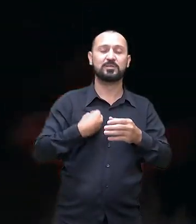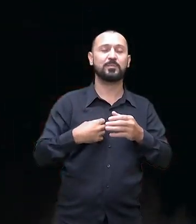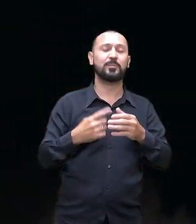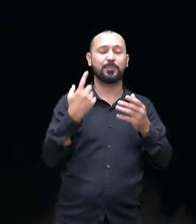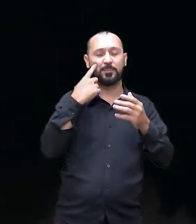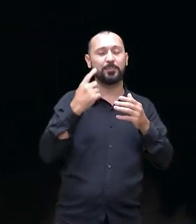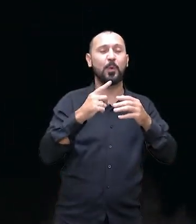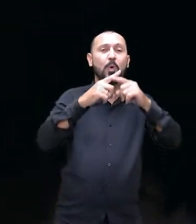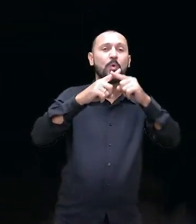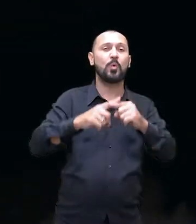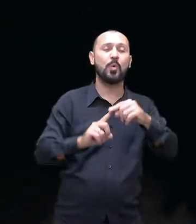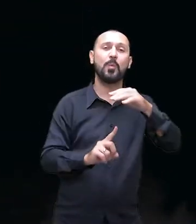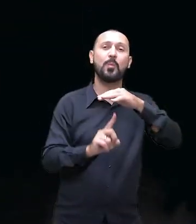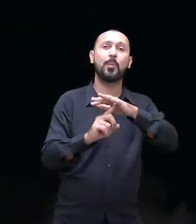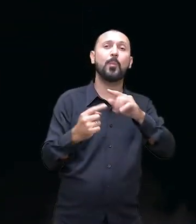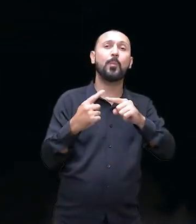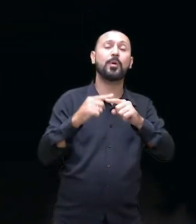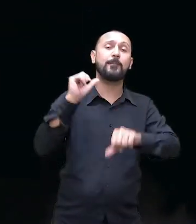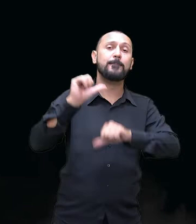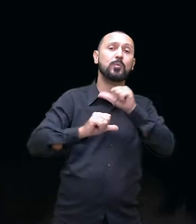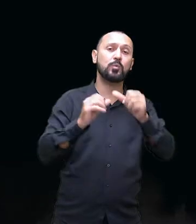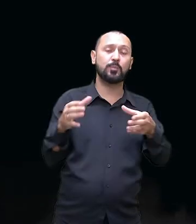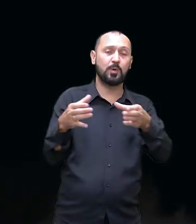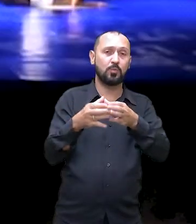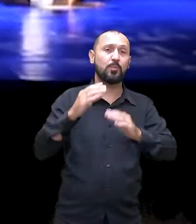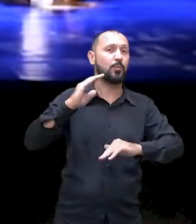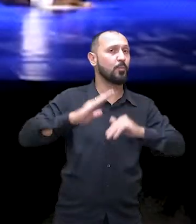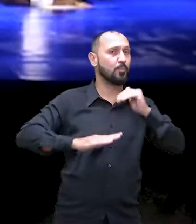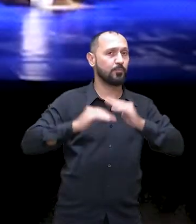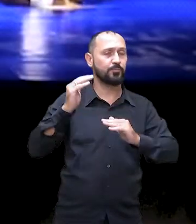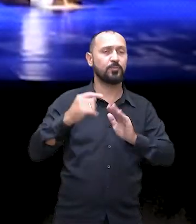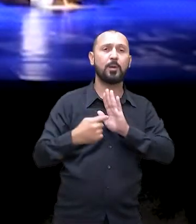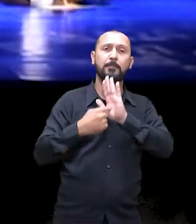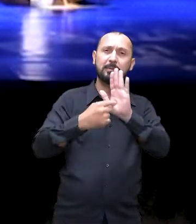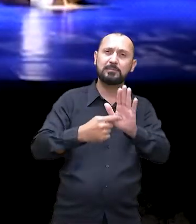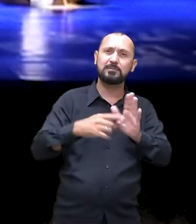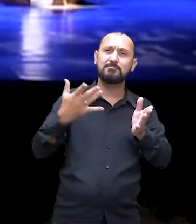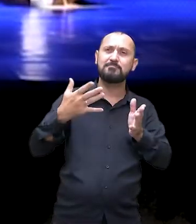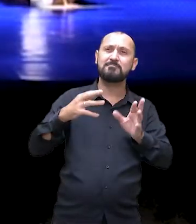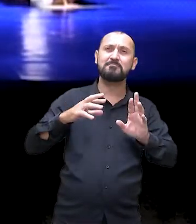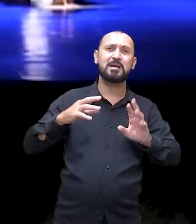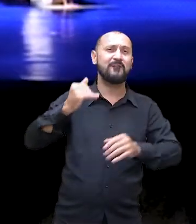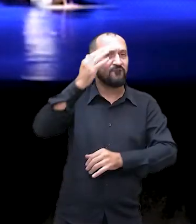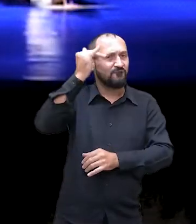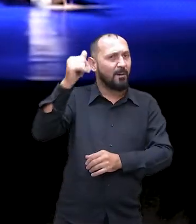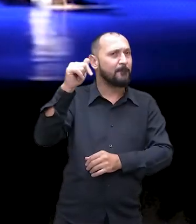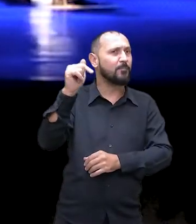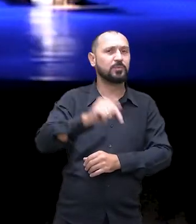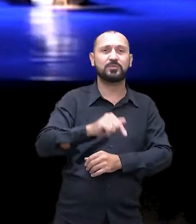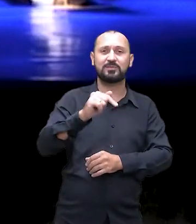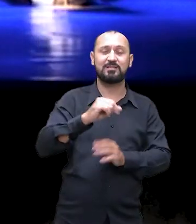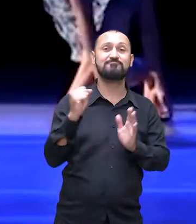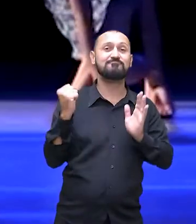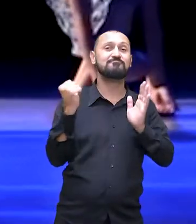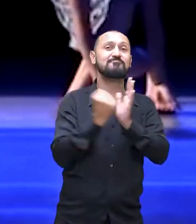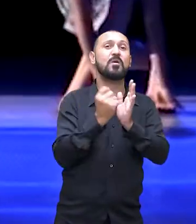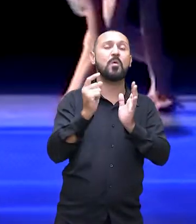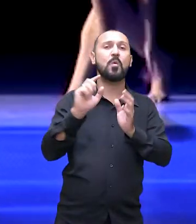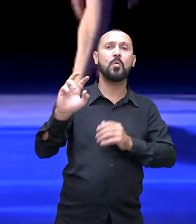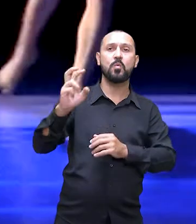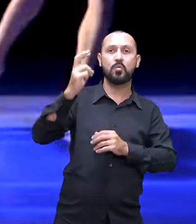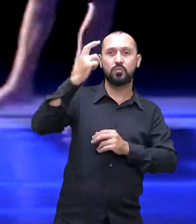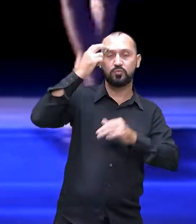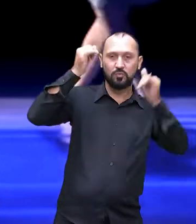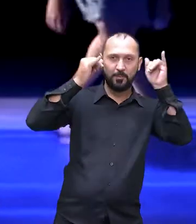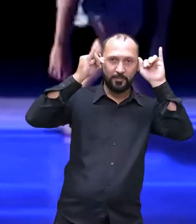festivais, se tornando companhia profissional. Um dos espetáculos mais emblemáticos da companhia, o Cultura